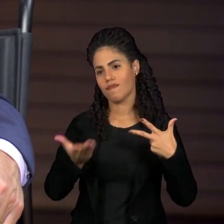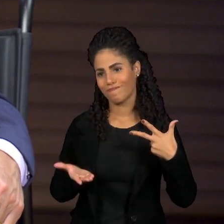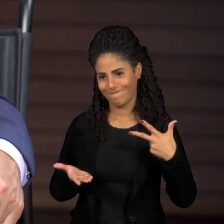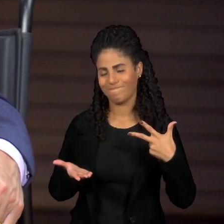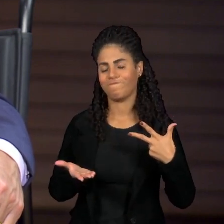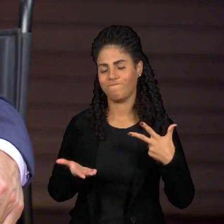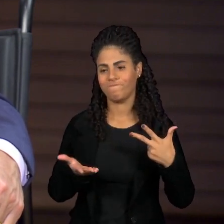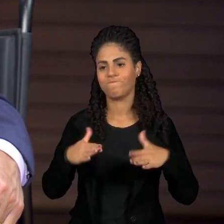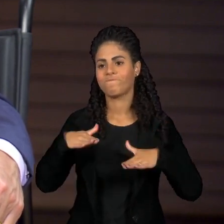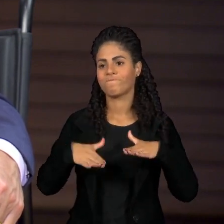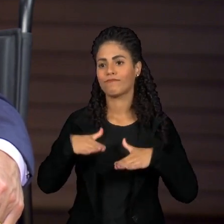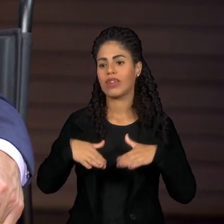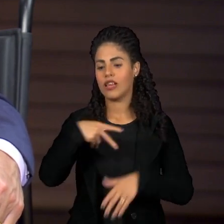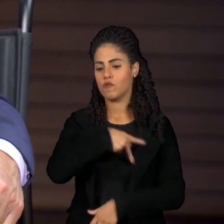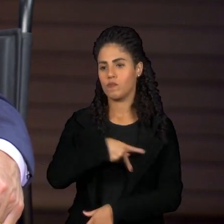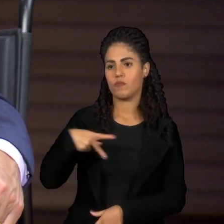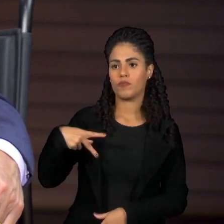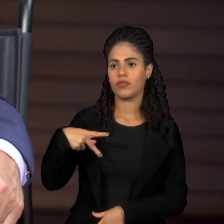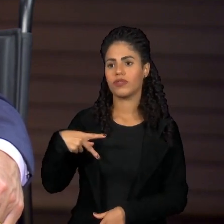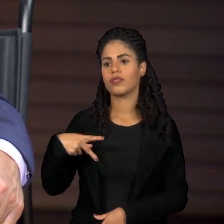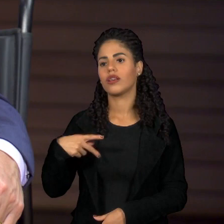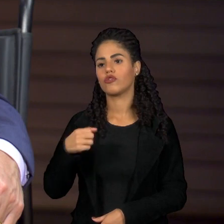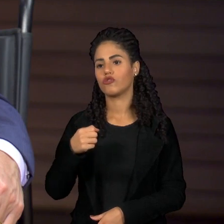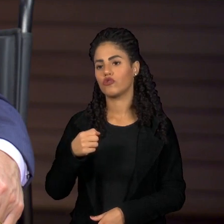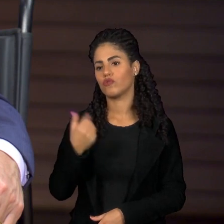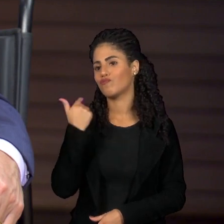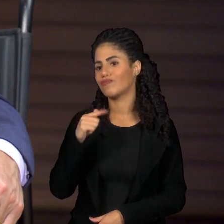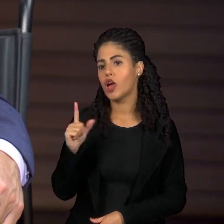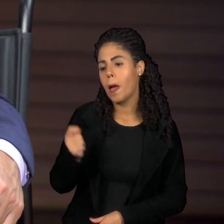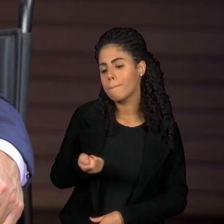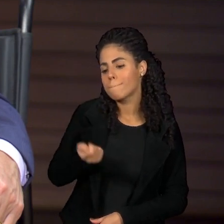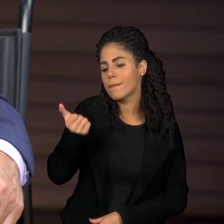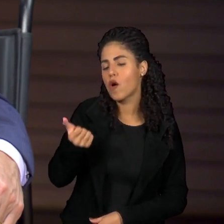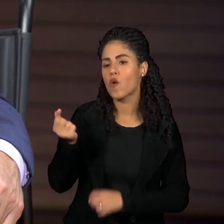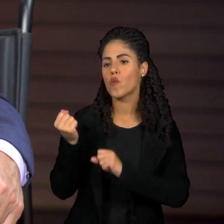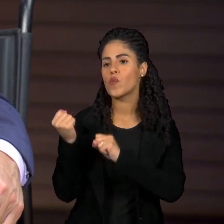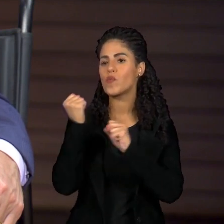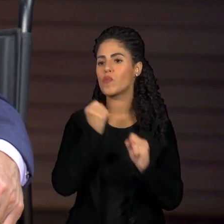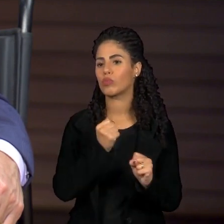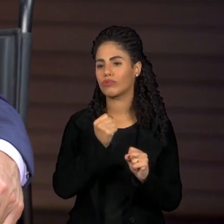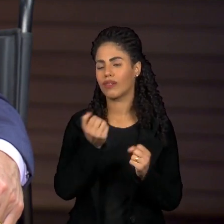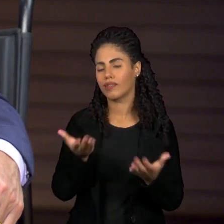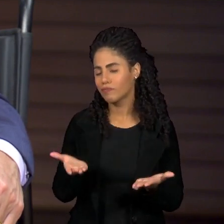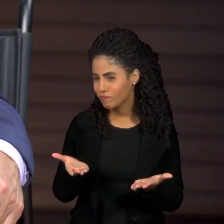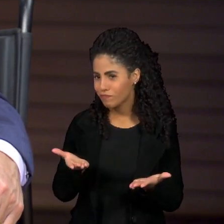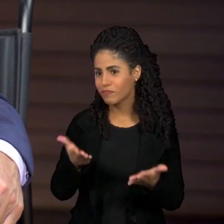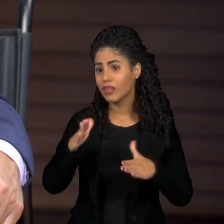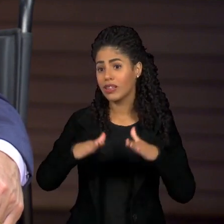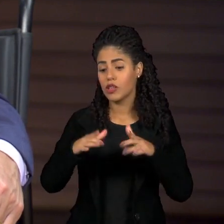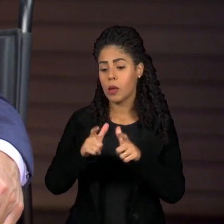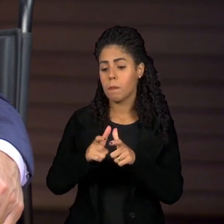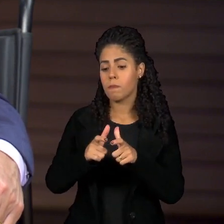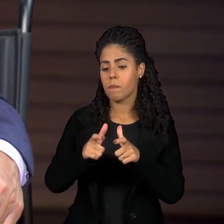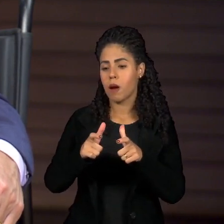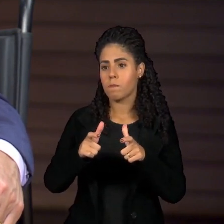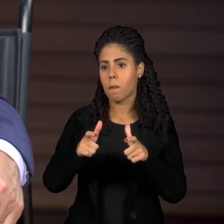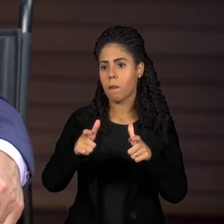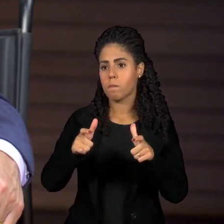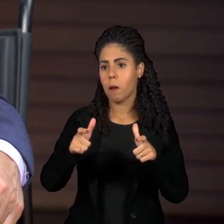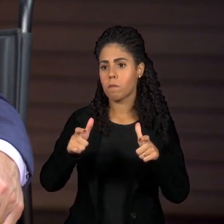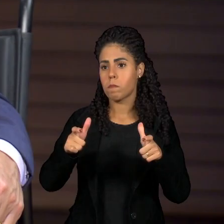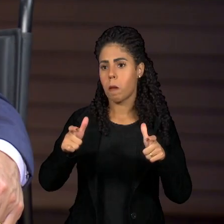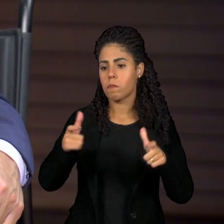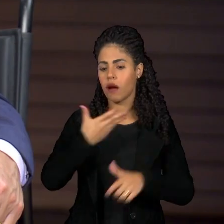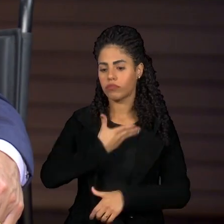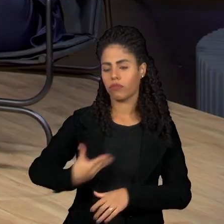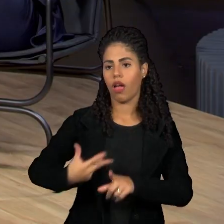sistema em que o presidente vai ter menos poder ainda, e aí essa ideia de que a maioria governa vai ganhar